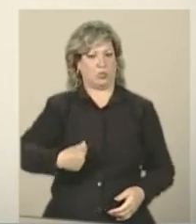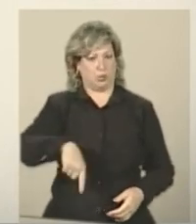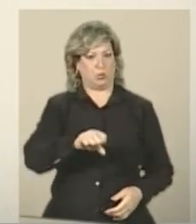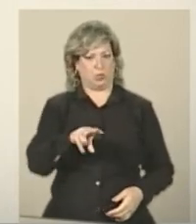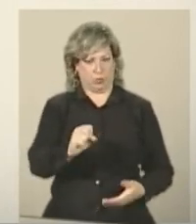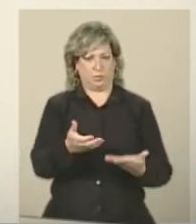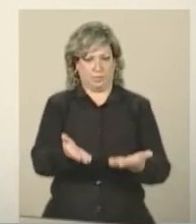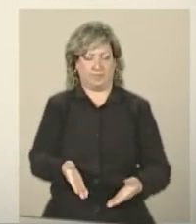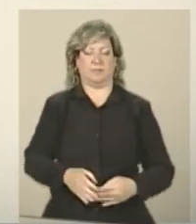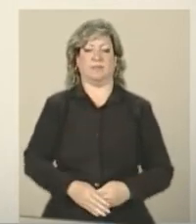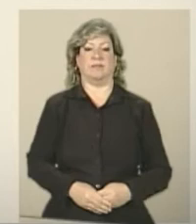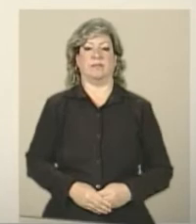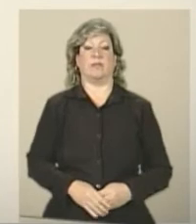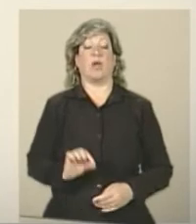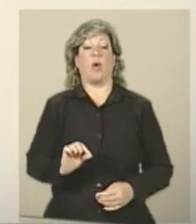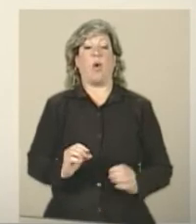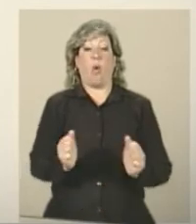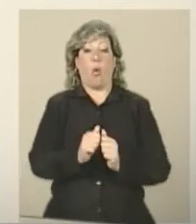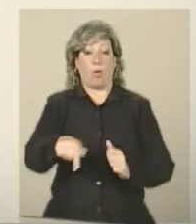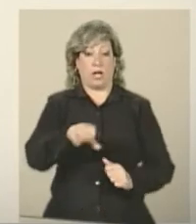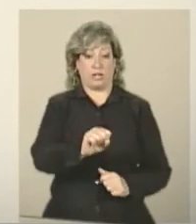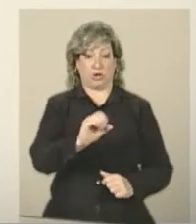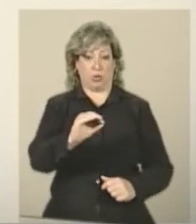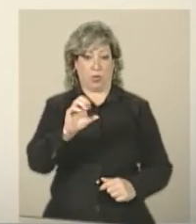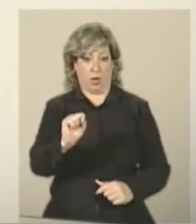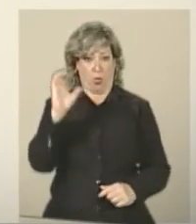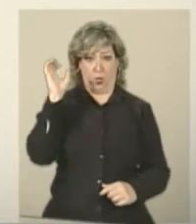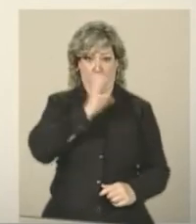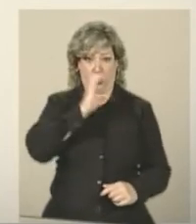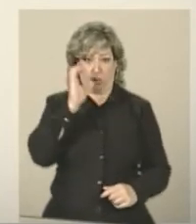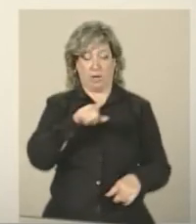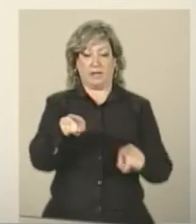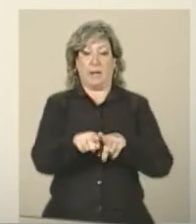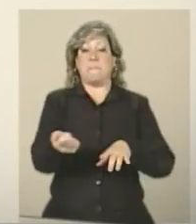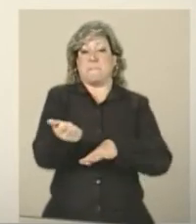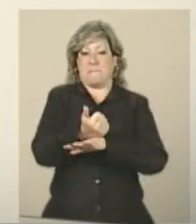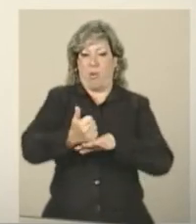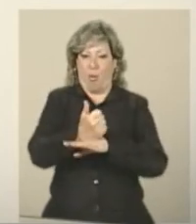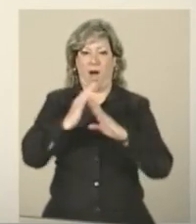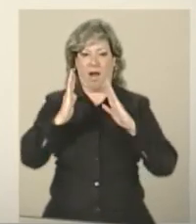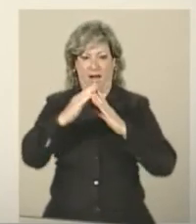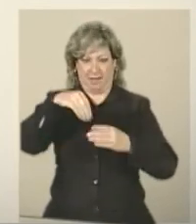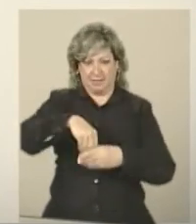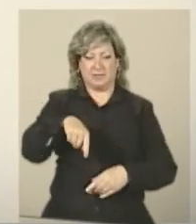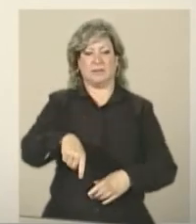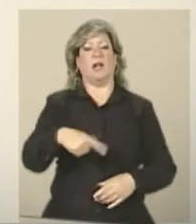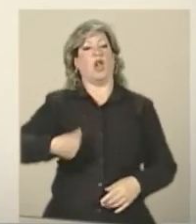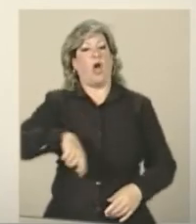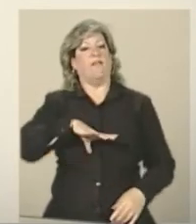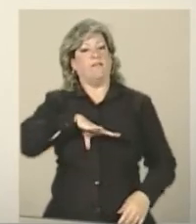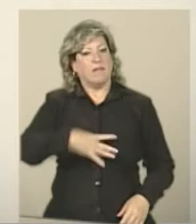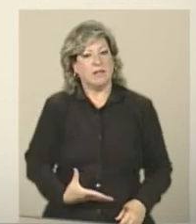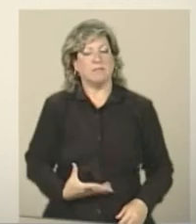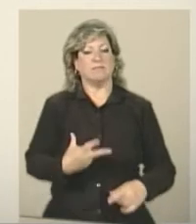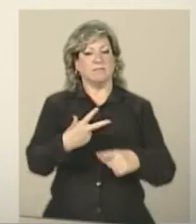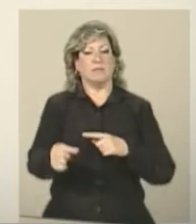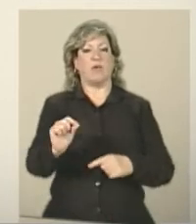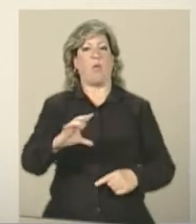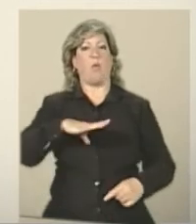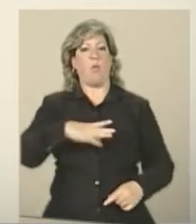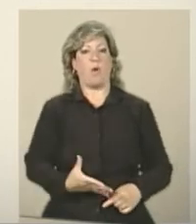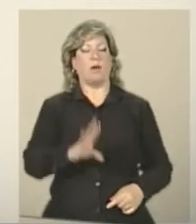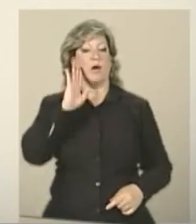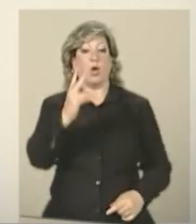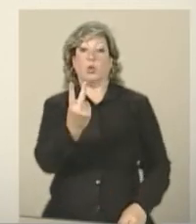Saúde o nosso SUS com SOS emergências e o melhor em casa Vamos enfrentar com coragem